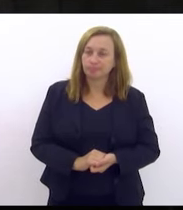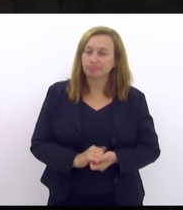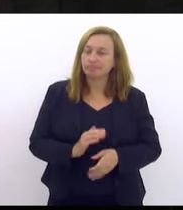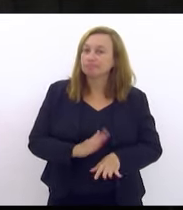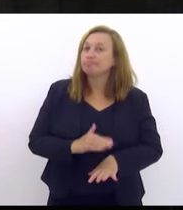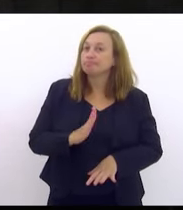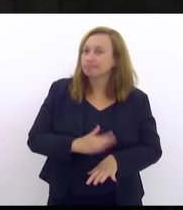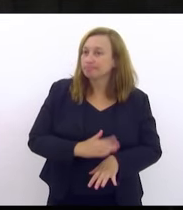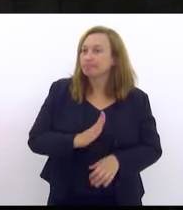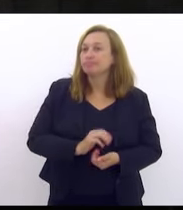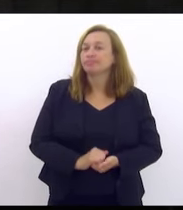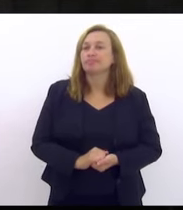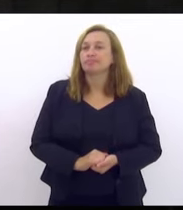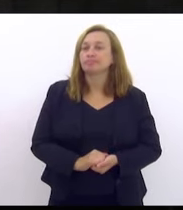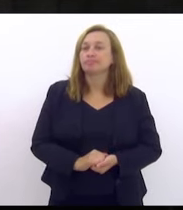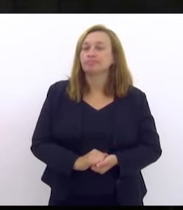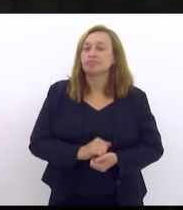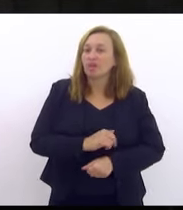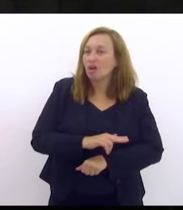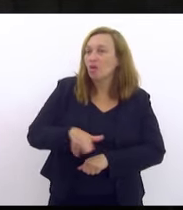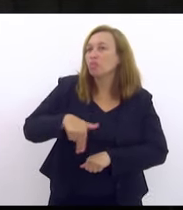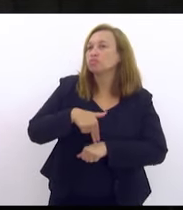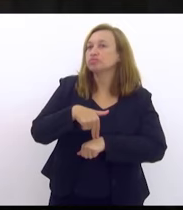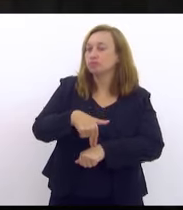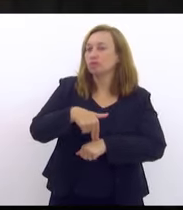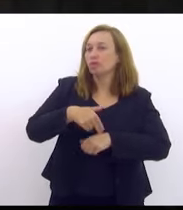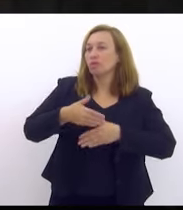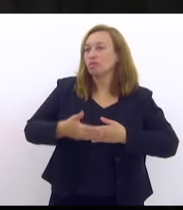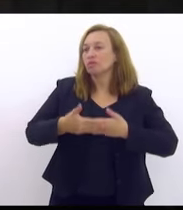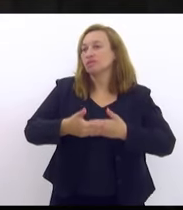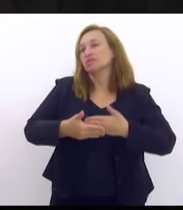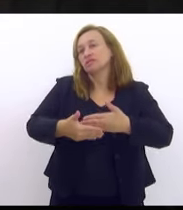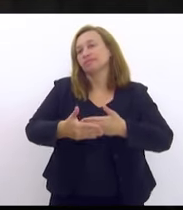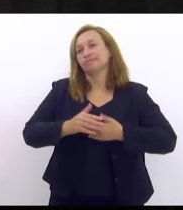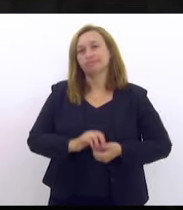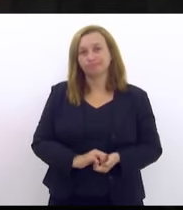mais a União avança